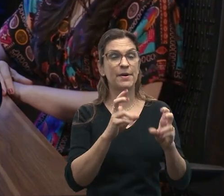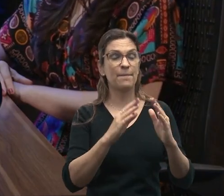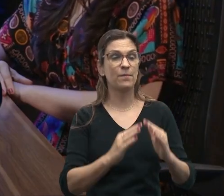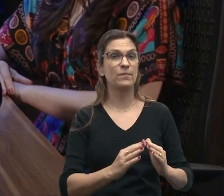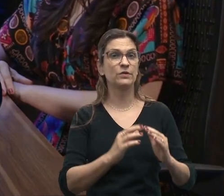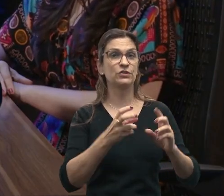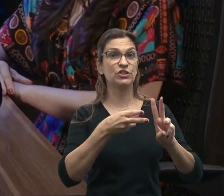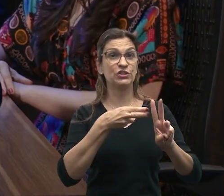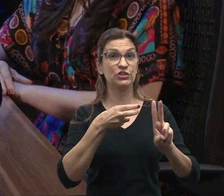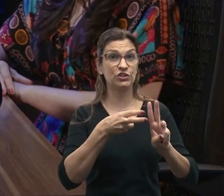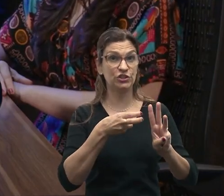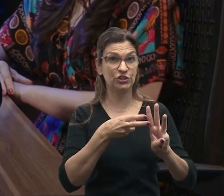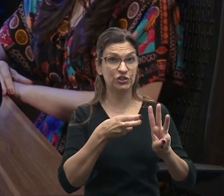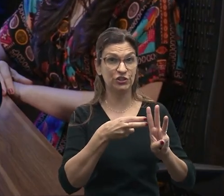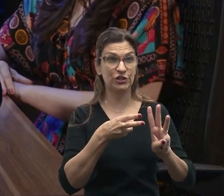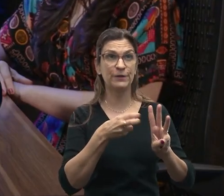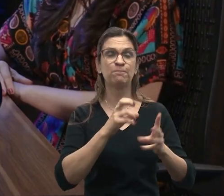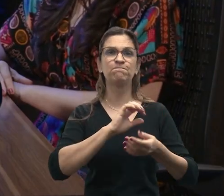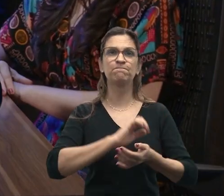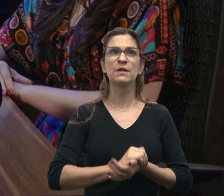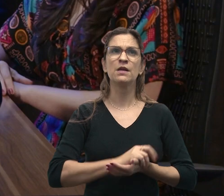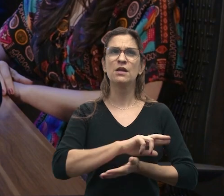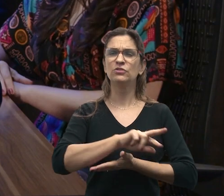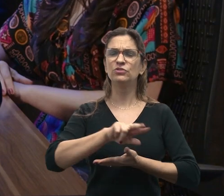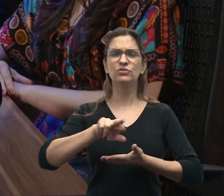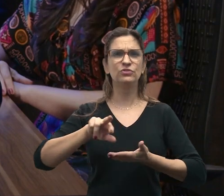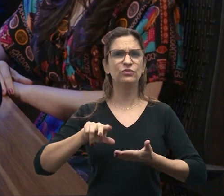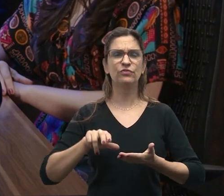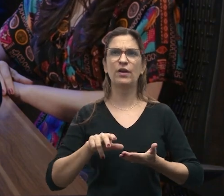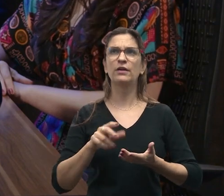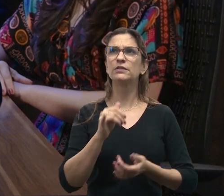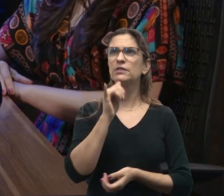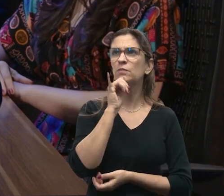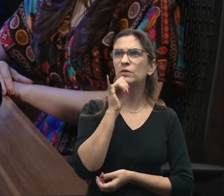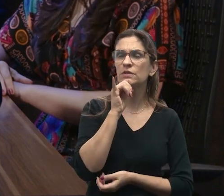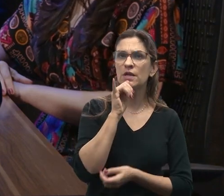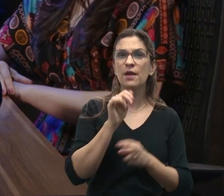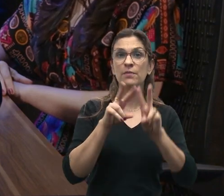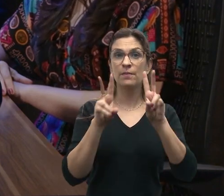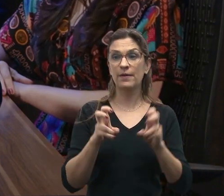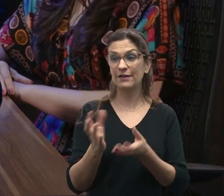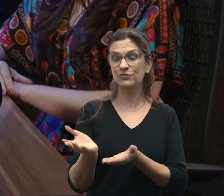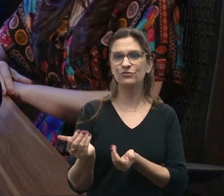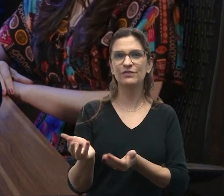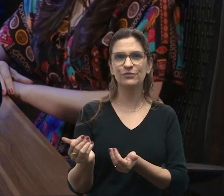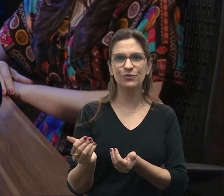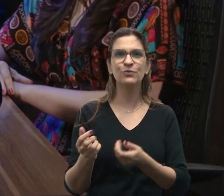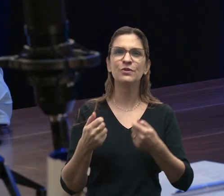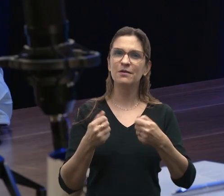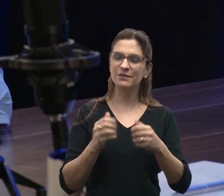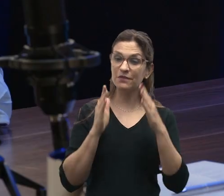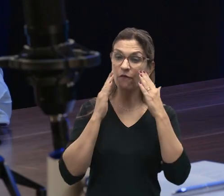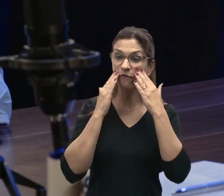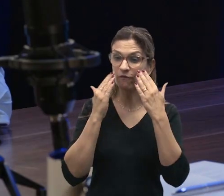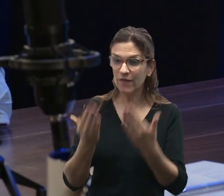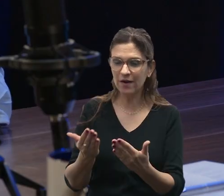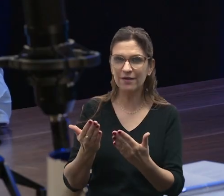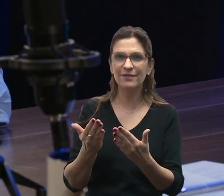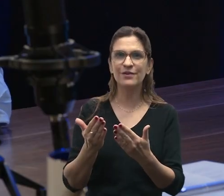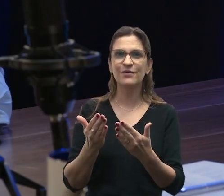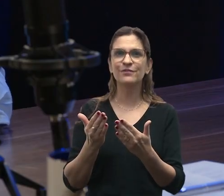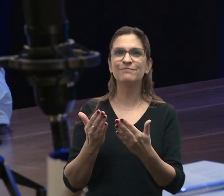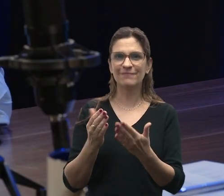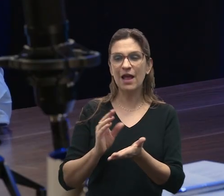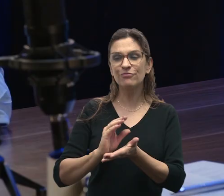preocupações em outras áreas, como, por exemplo, a juventude, que precisa ter uma atenção diferente aqui em Campo Grande. Eles falaram, olha, a